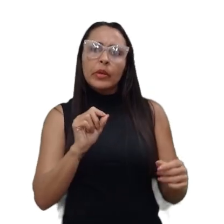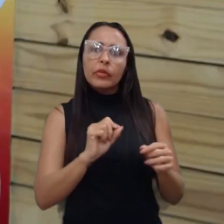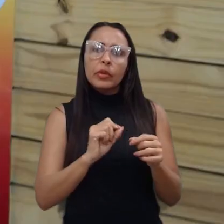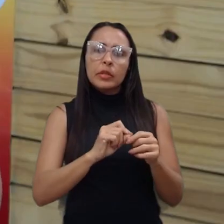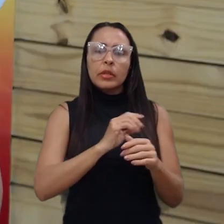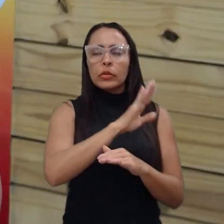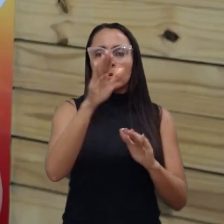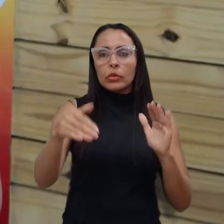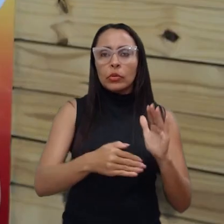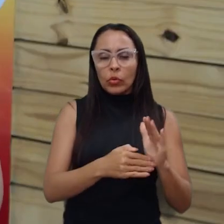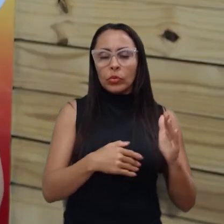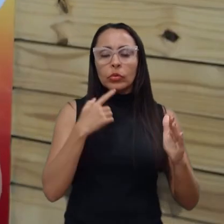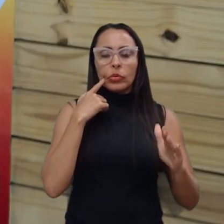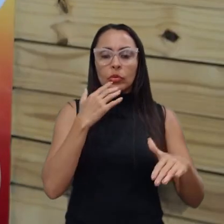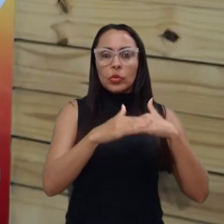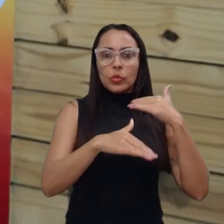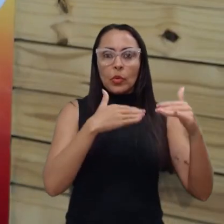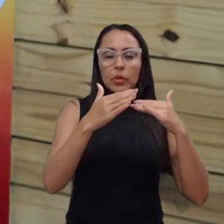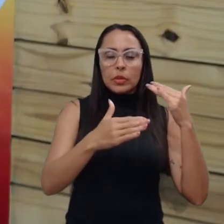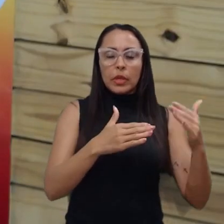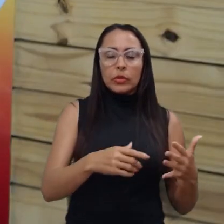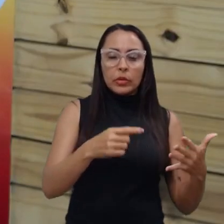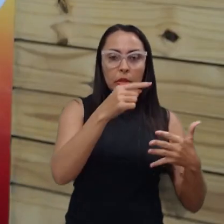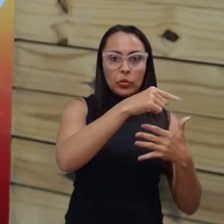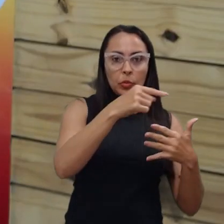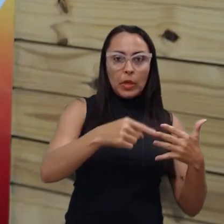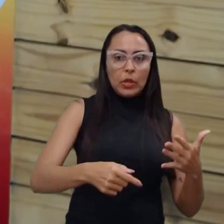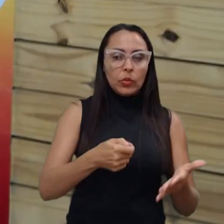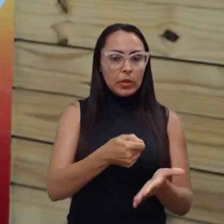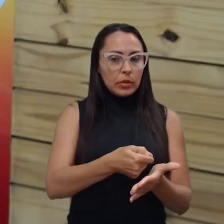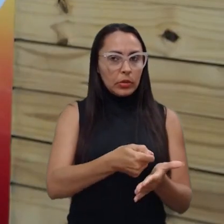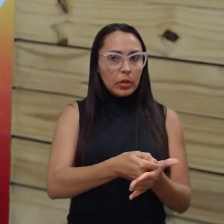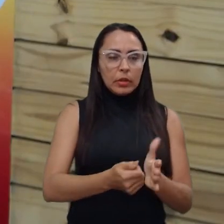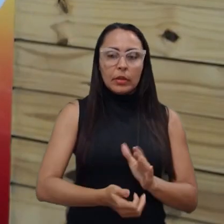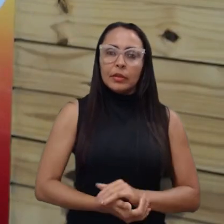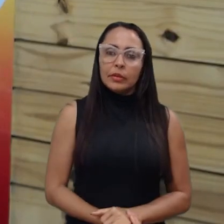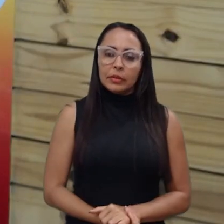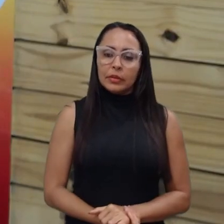seus processos dentro dos parâmetros exigidos.